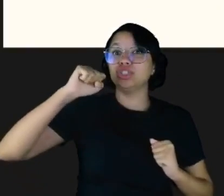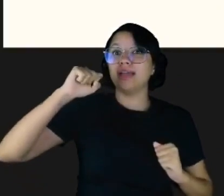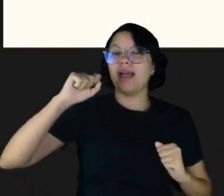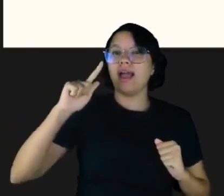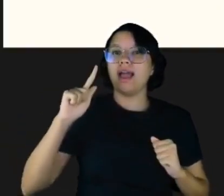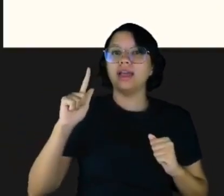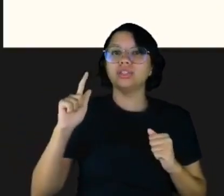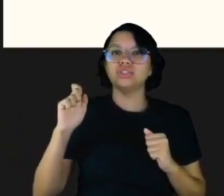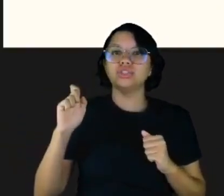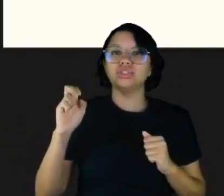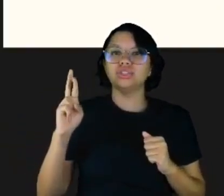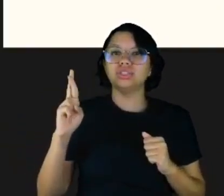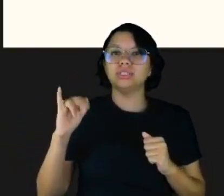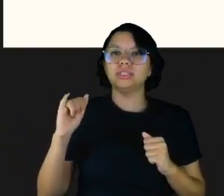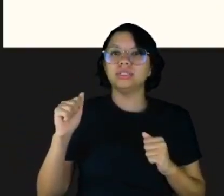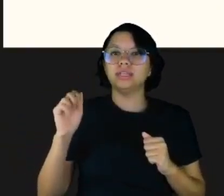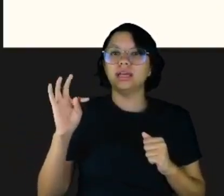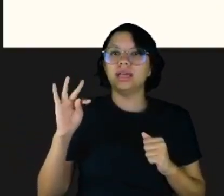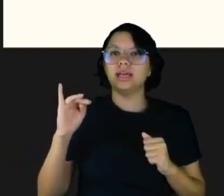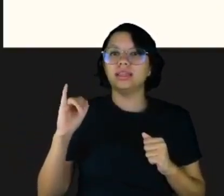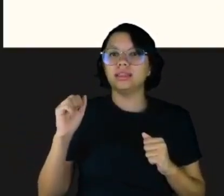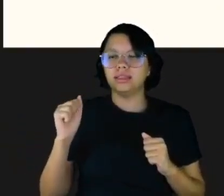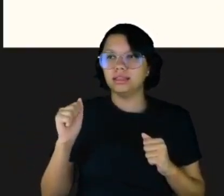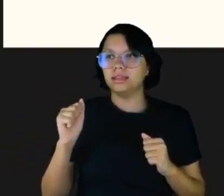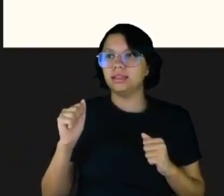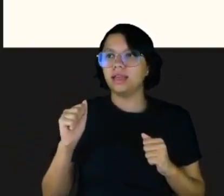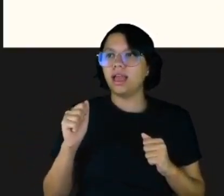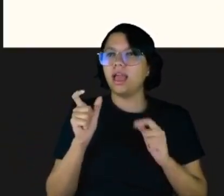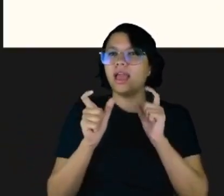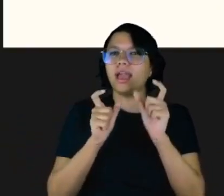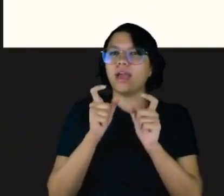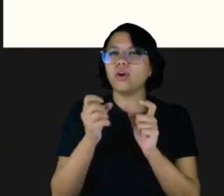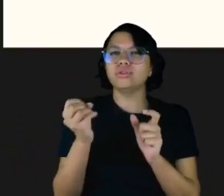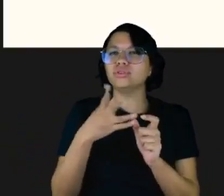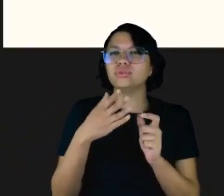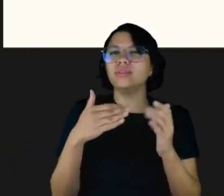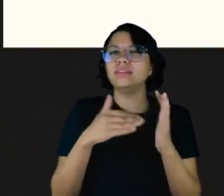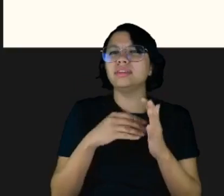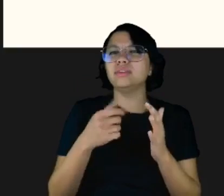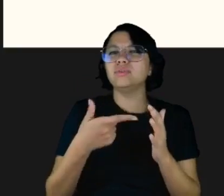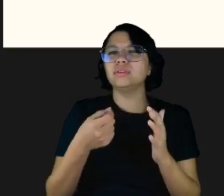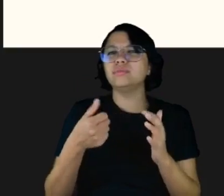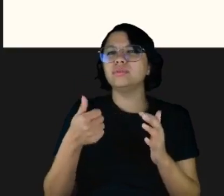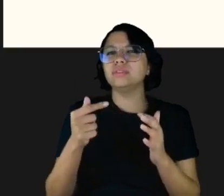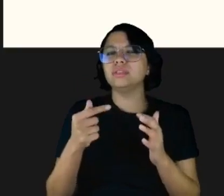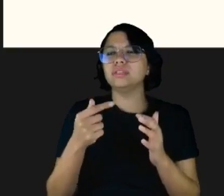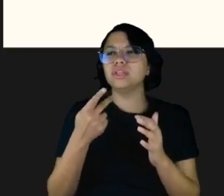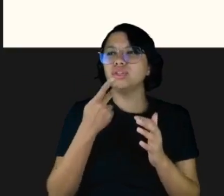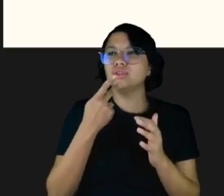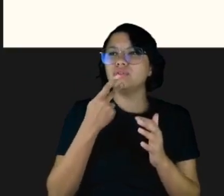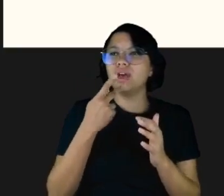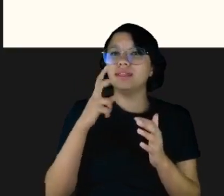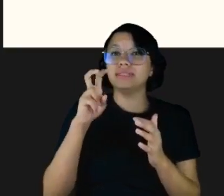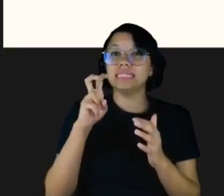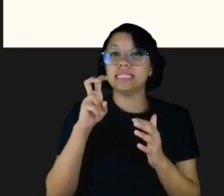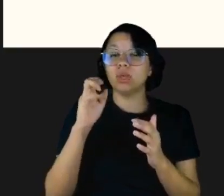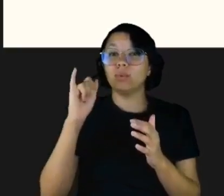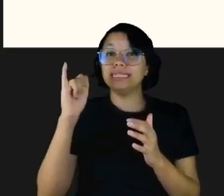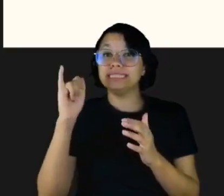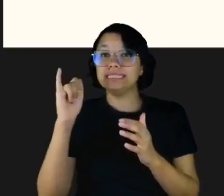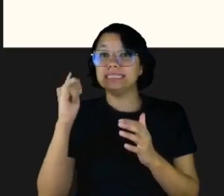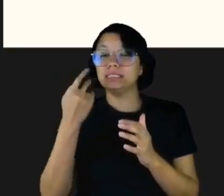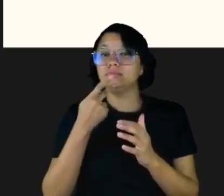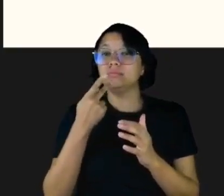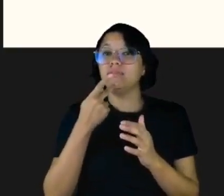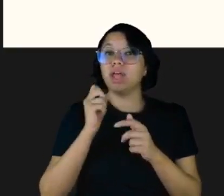geriatria. Isso é um termo bem recente. Até 2017, nós usávamos 5 Is para